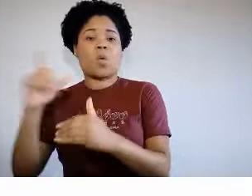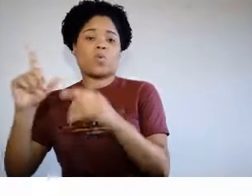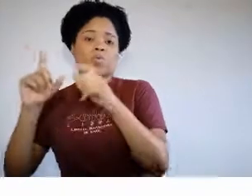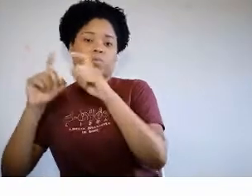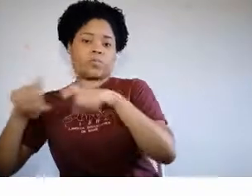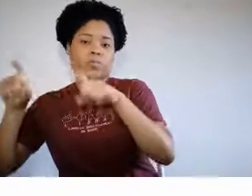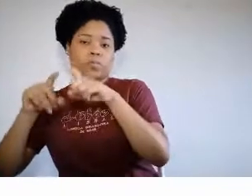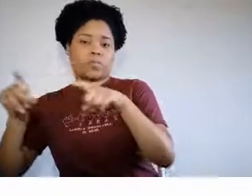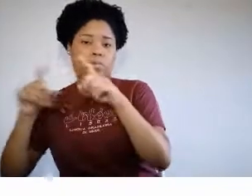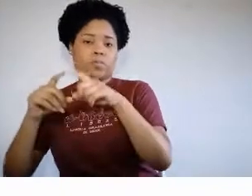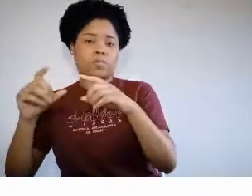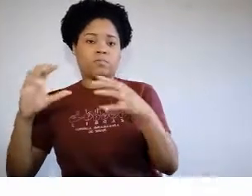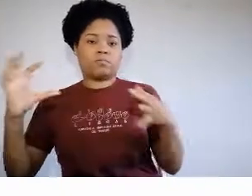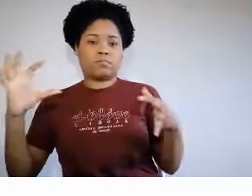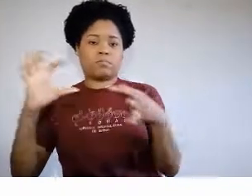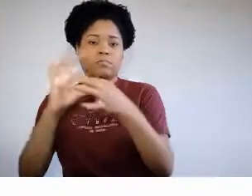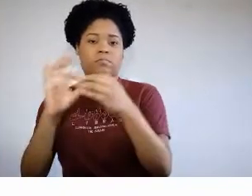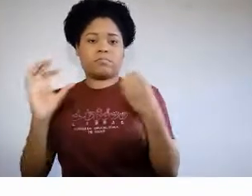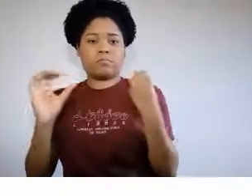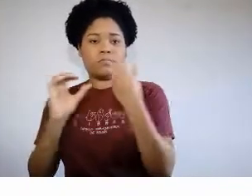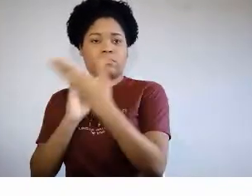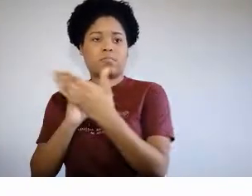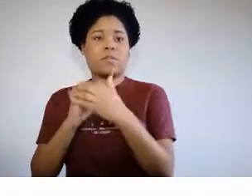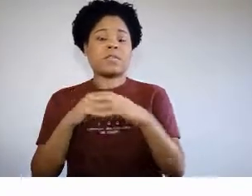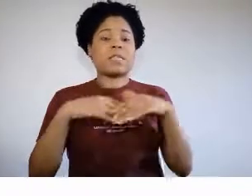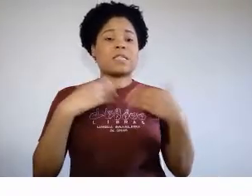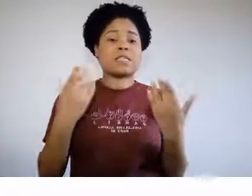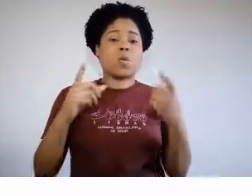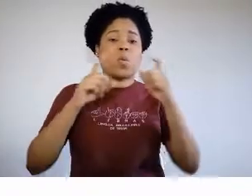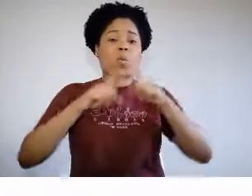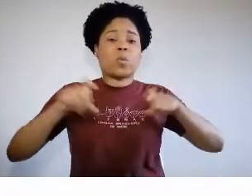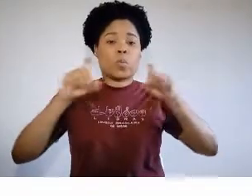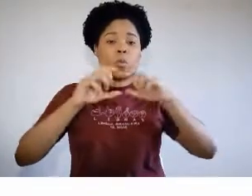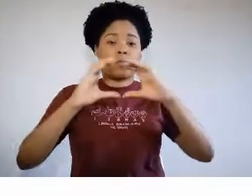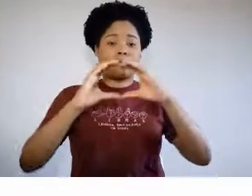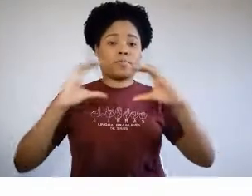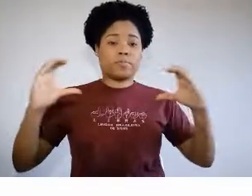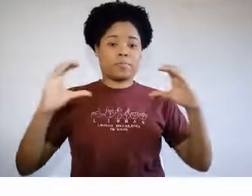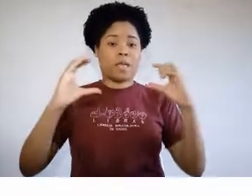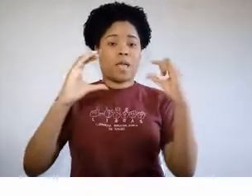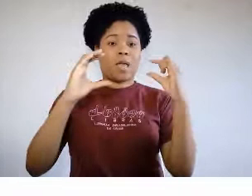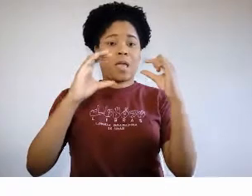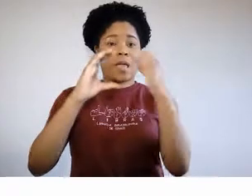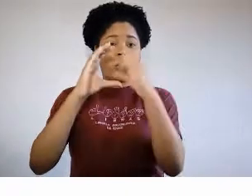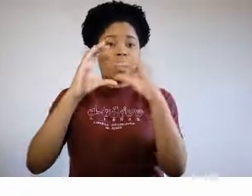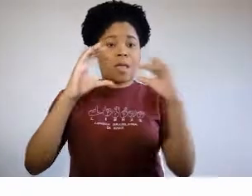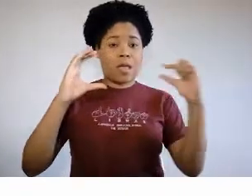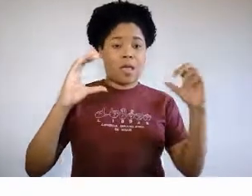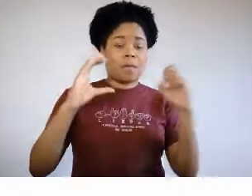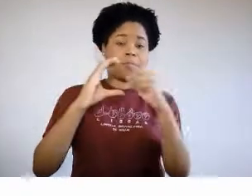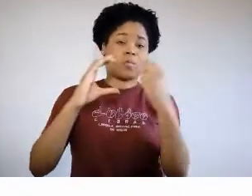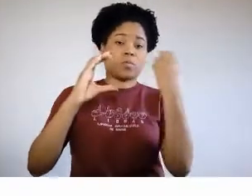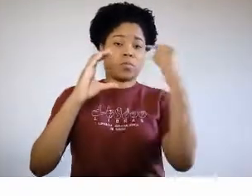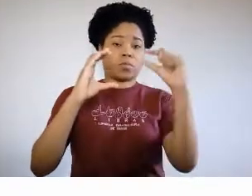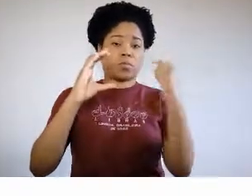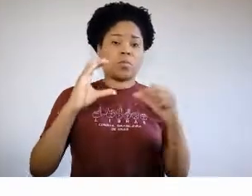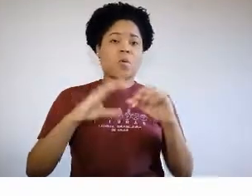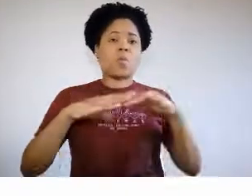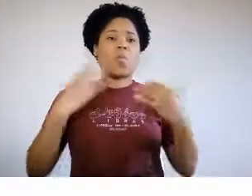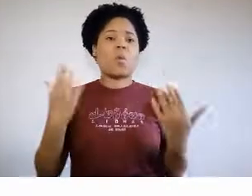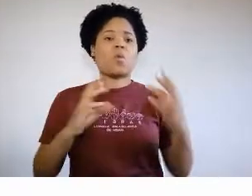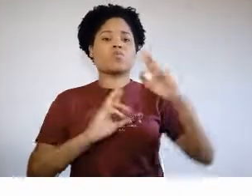seu destinatário, fazendo a entrega. Então, os elementos concentradores hub e switch. Qual